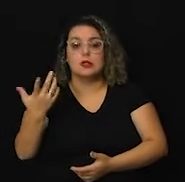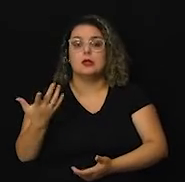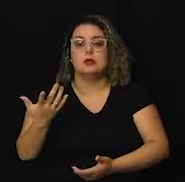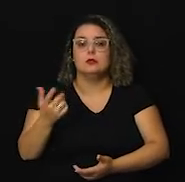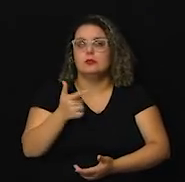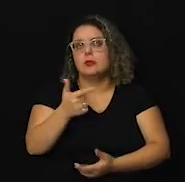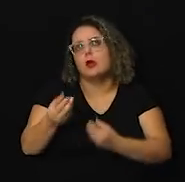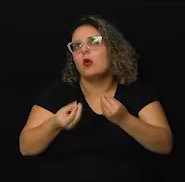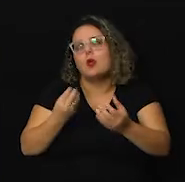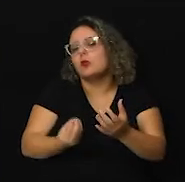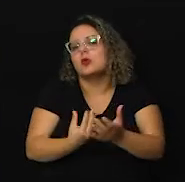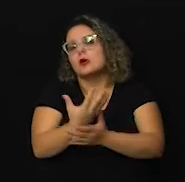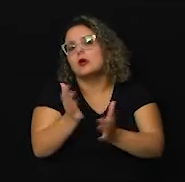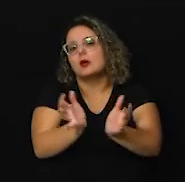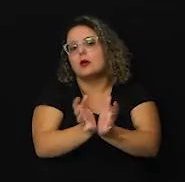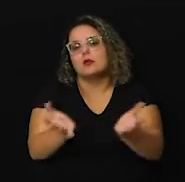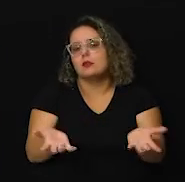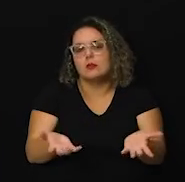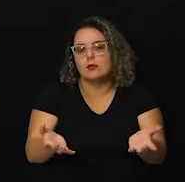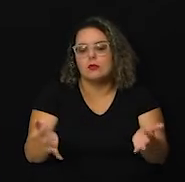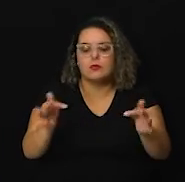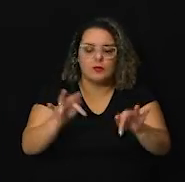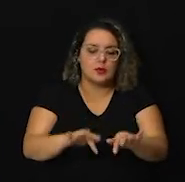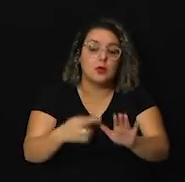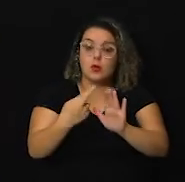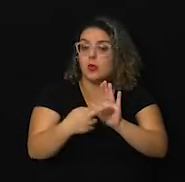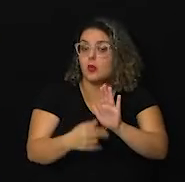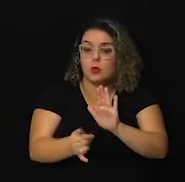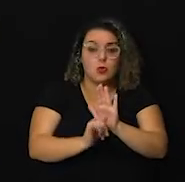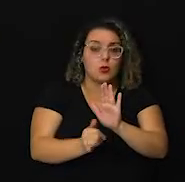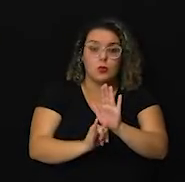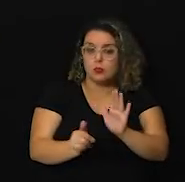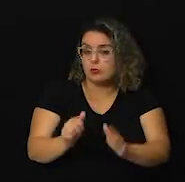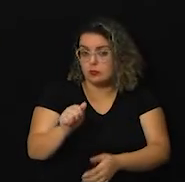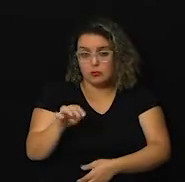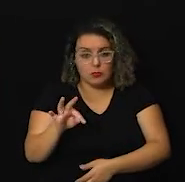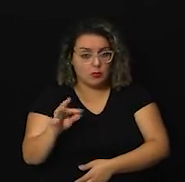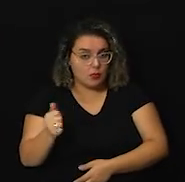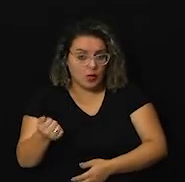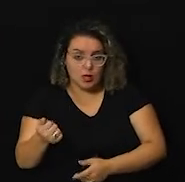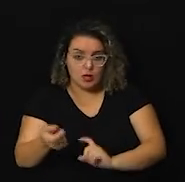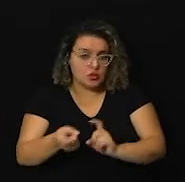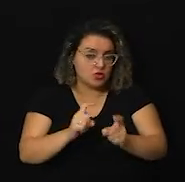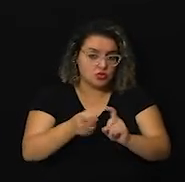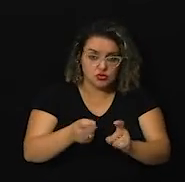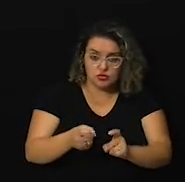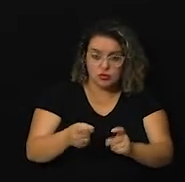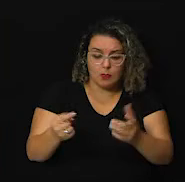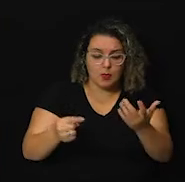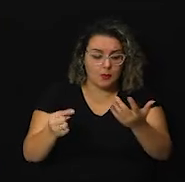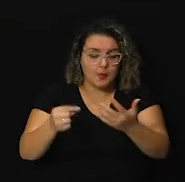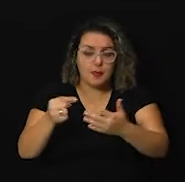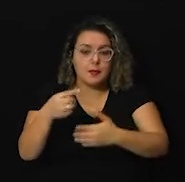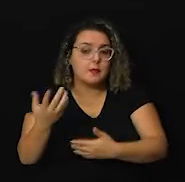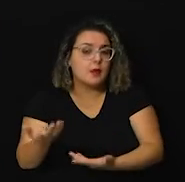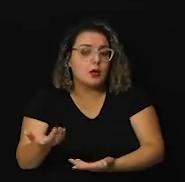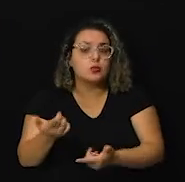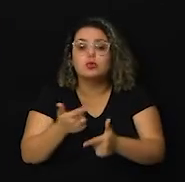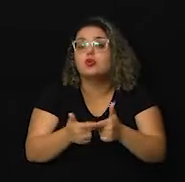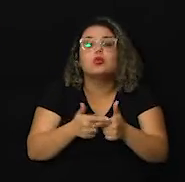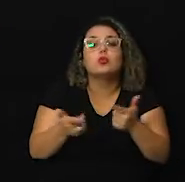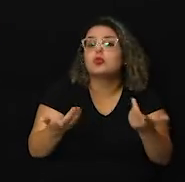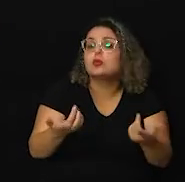não dá para a gente fazer uma comissão de estudos e finalizar com um relatório que seja uma ata, né, só fazendo